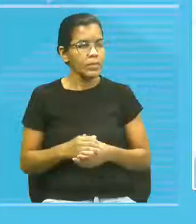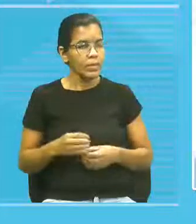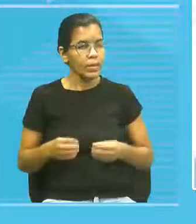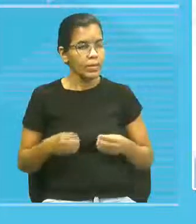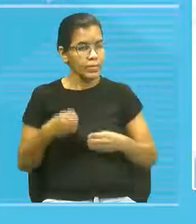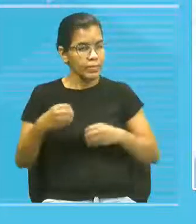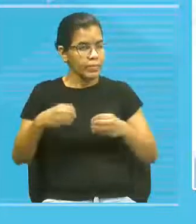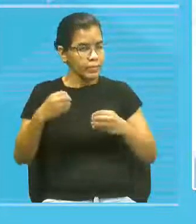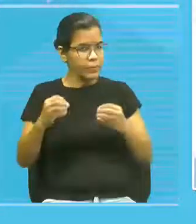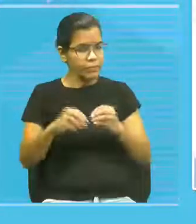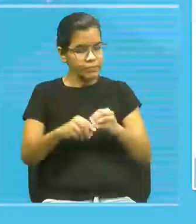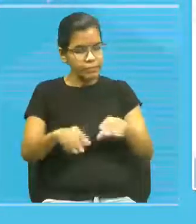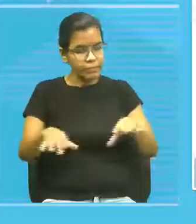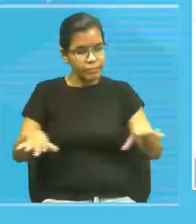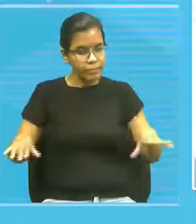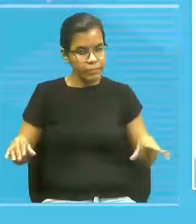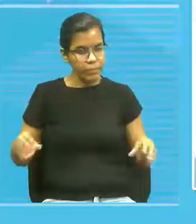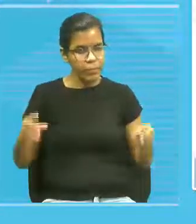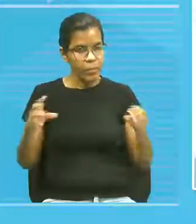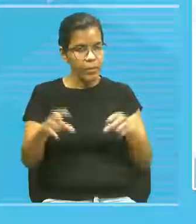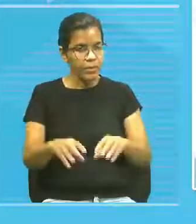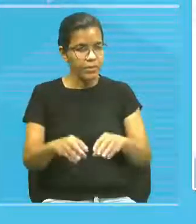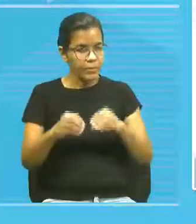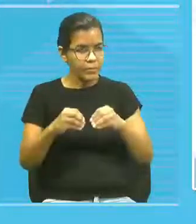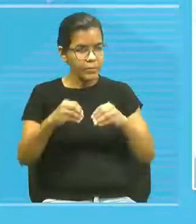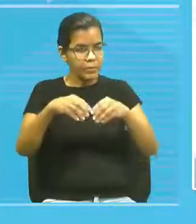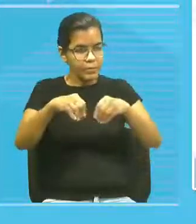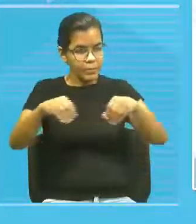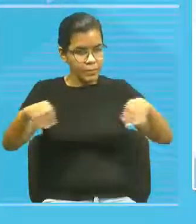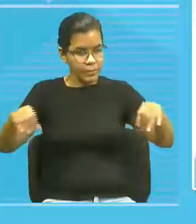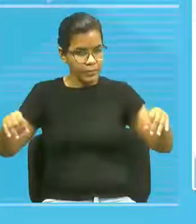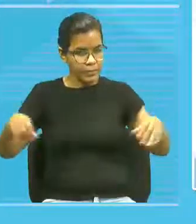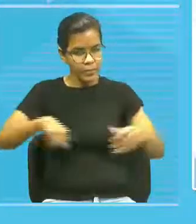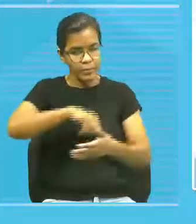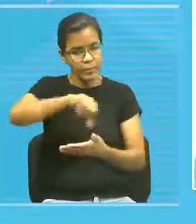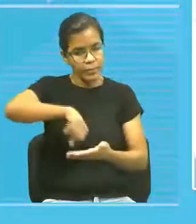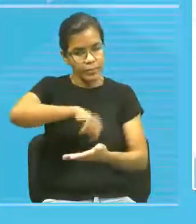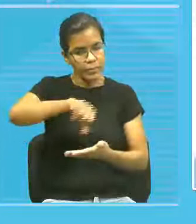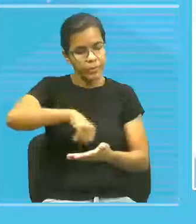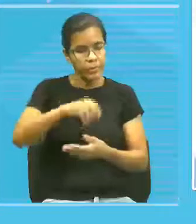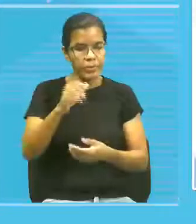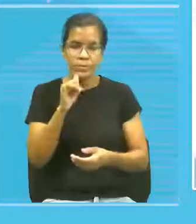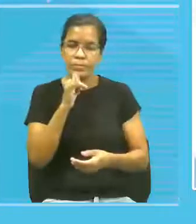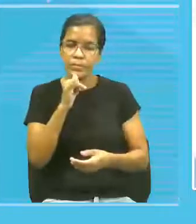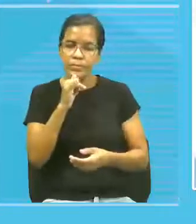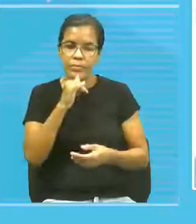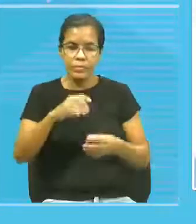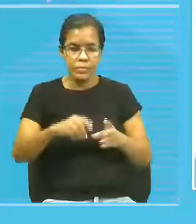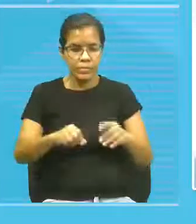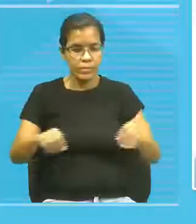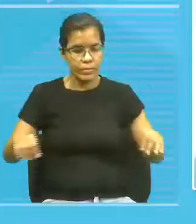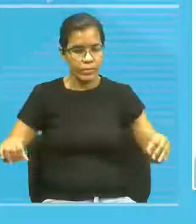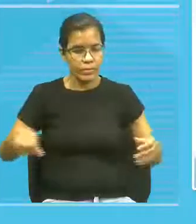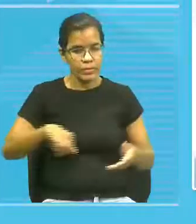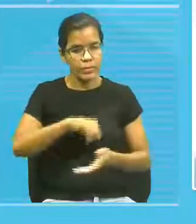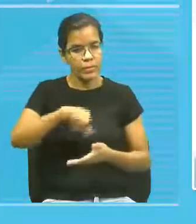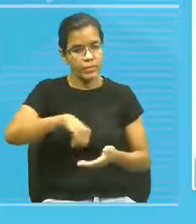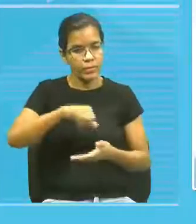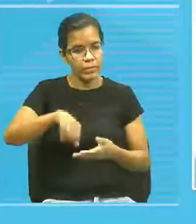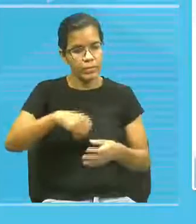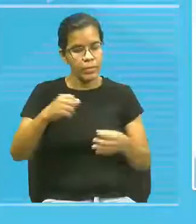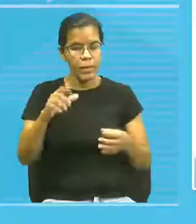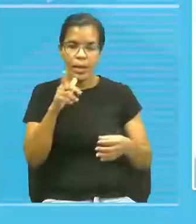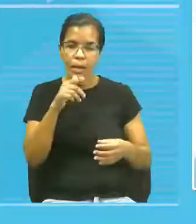que você dilui, você vai pegar um sal de cozinha, por exemplo. Você pega o sal de cozinha, coloca lá na água